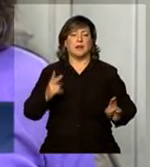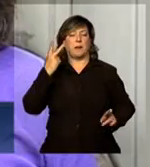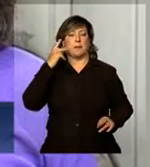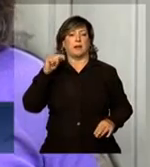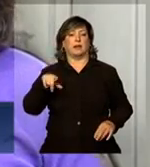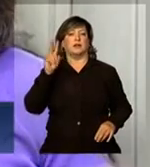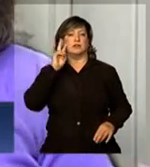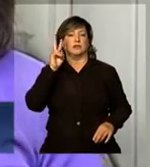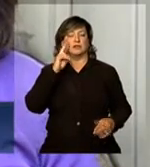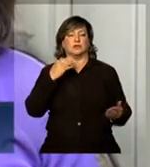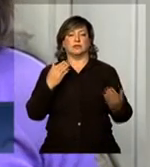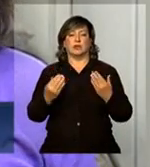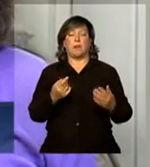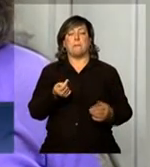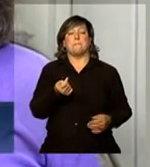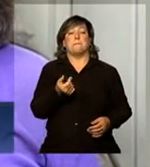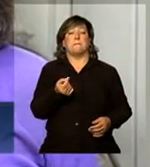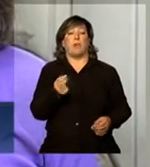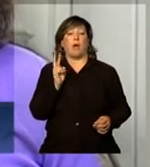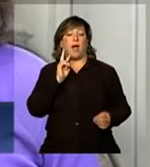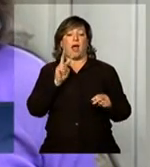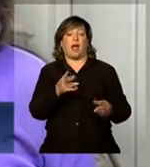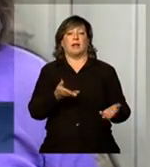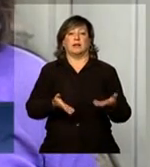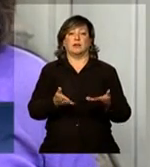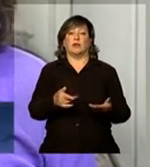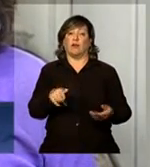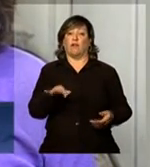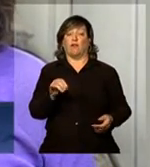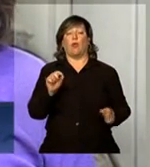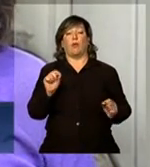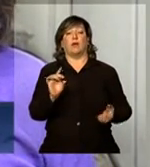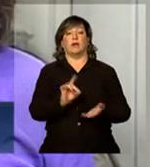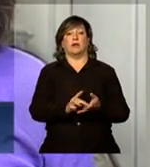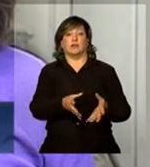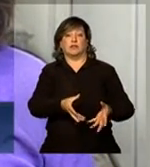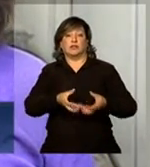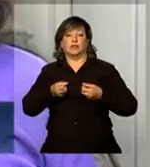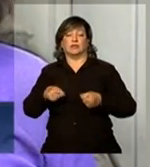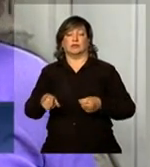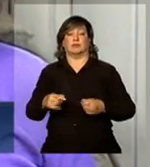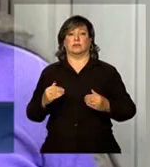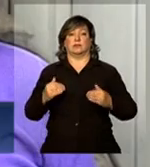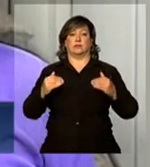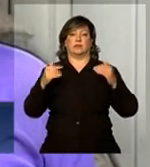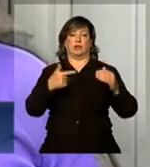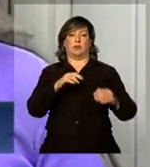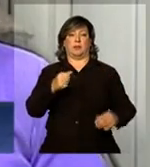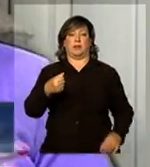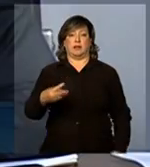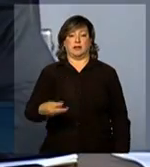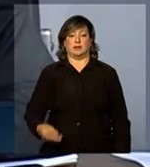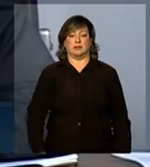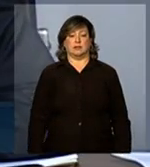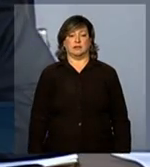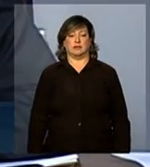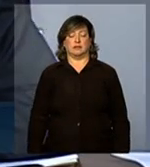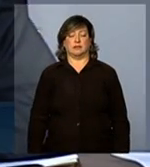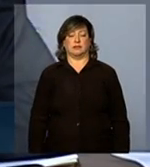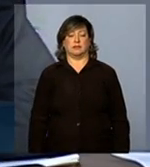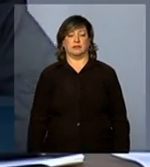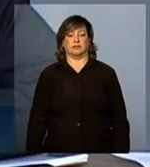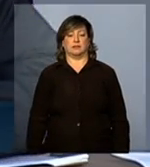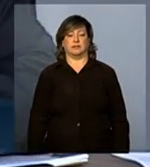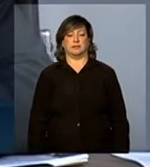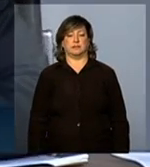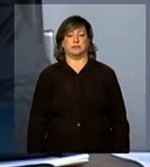em relação à pouca atenção, foi o que realmente puxou o crescimento em 2013.